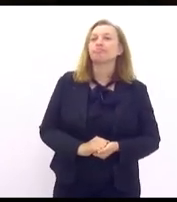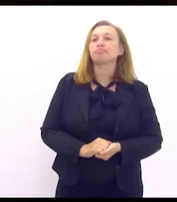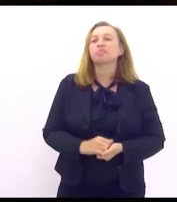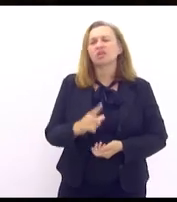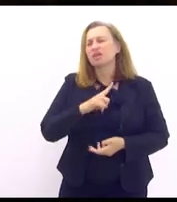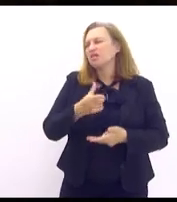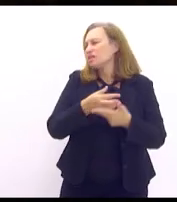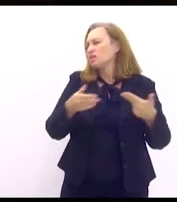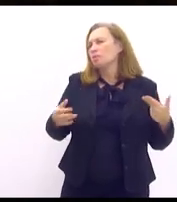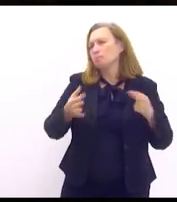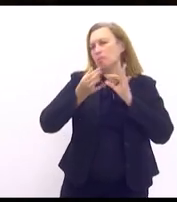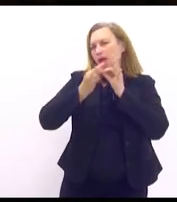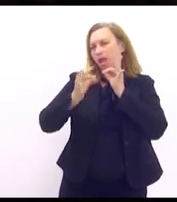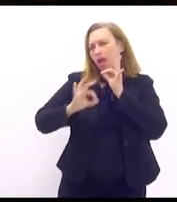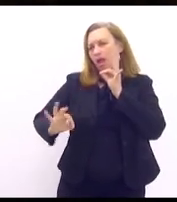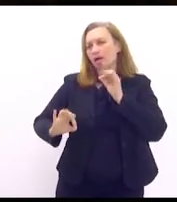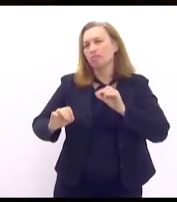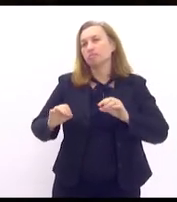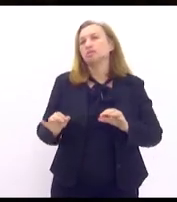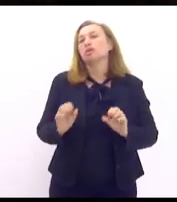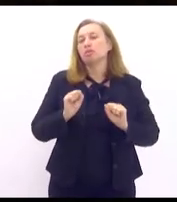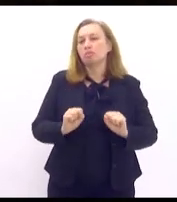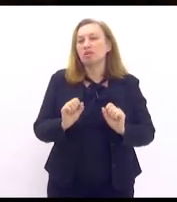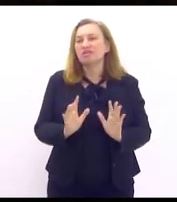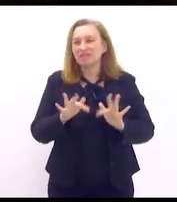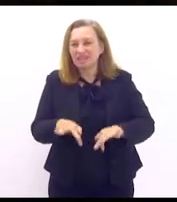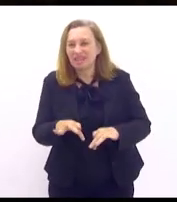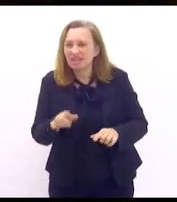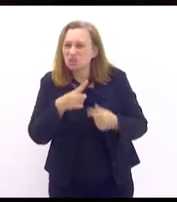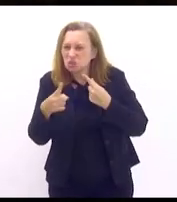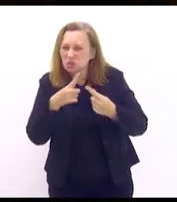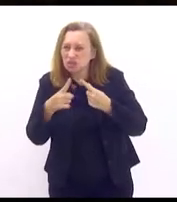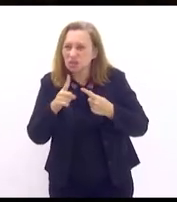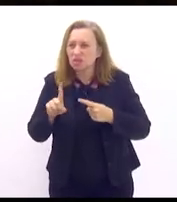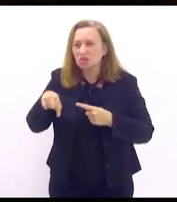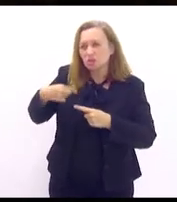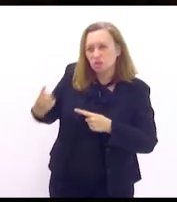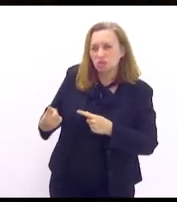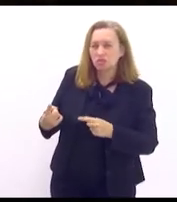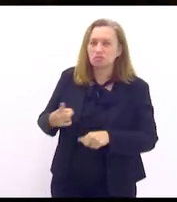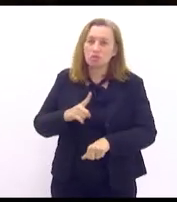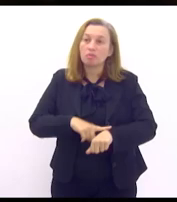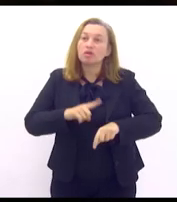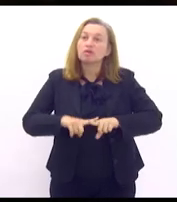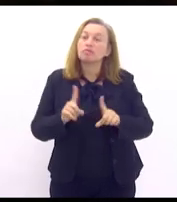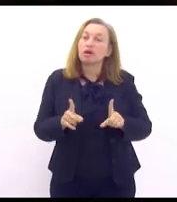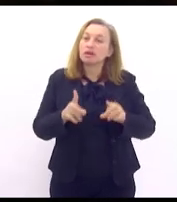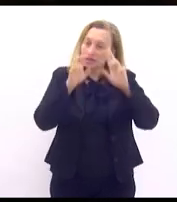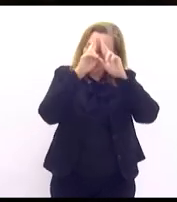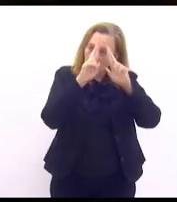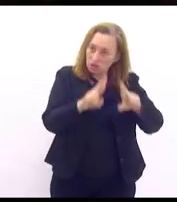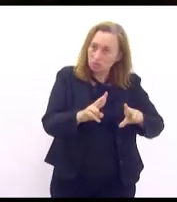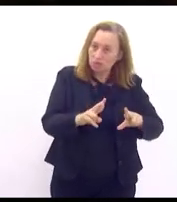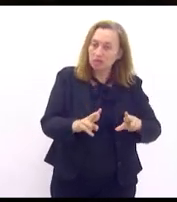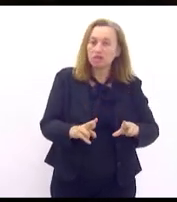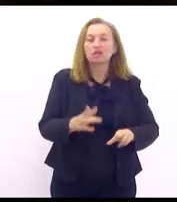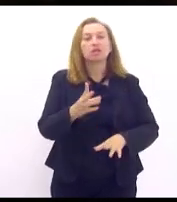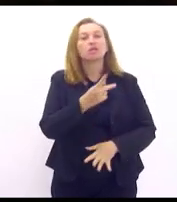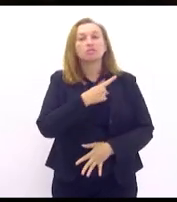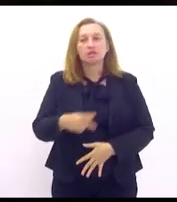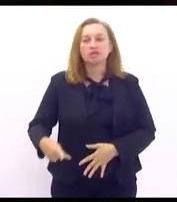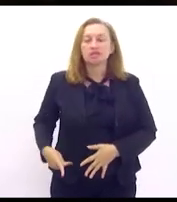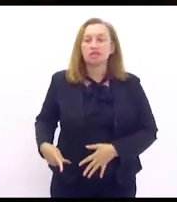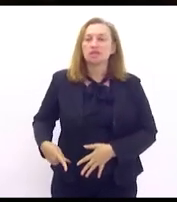tinha muita coisa para falar, posso terminar minha discussão nas outras matérias, mas em respeito à nobre presidenta